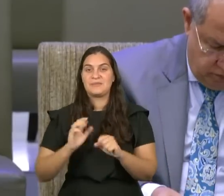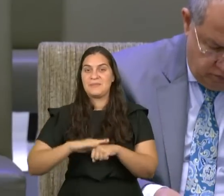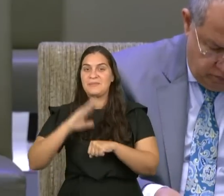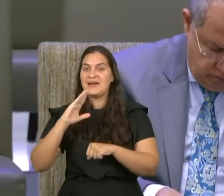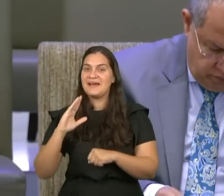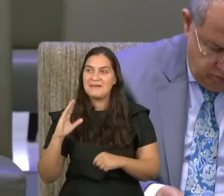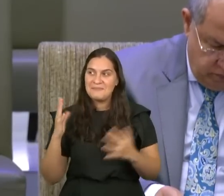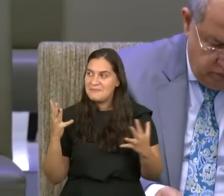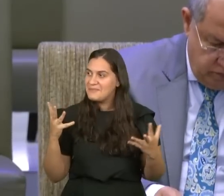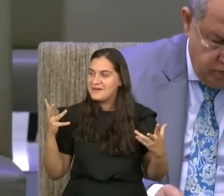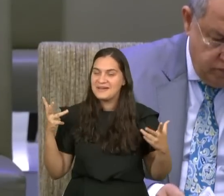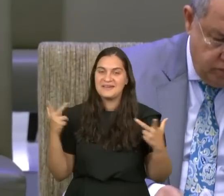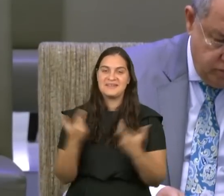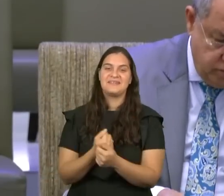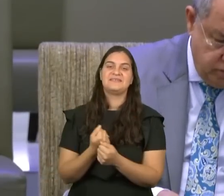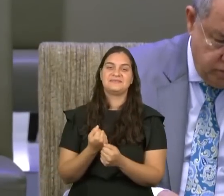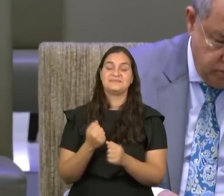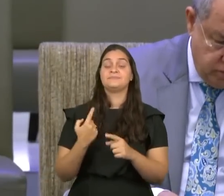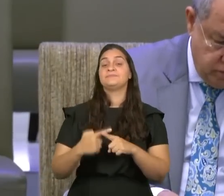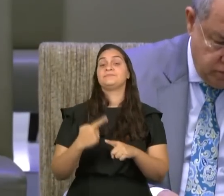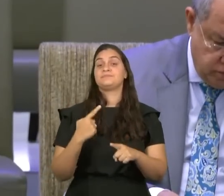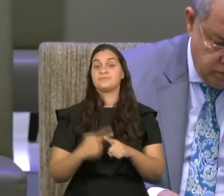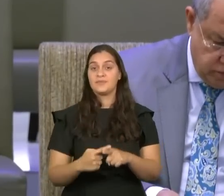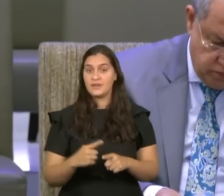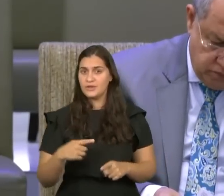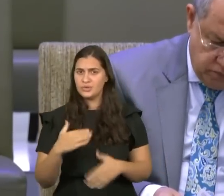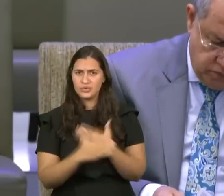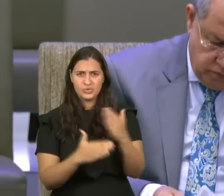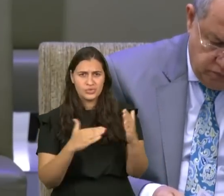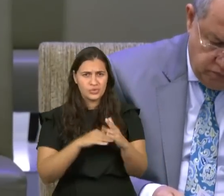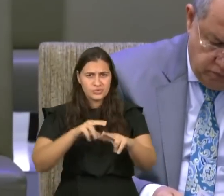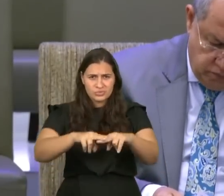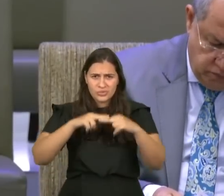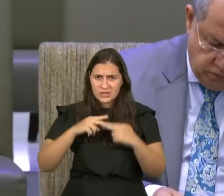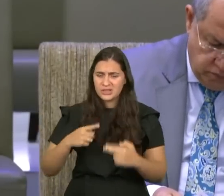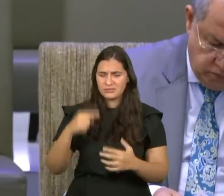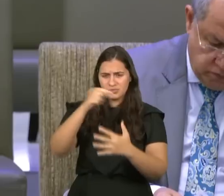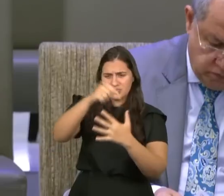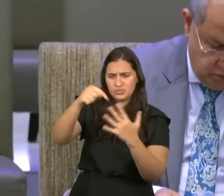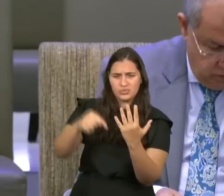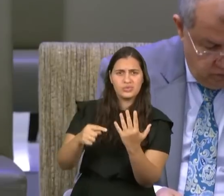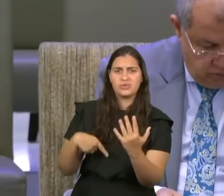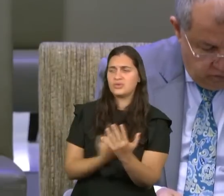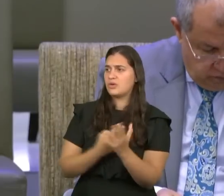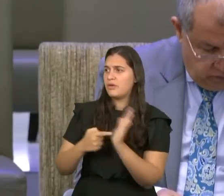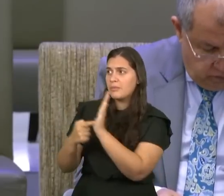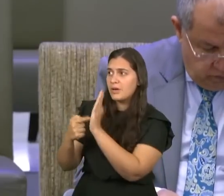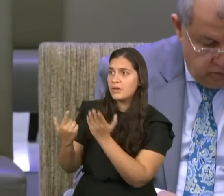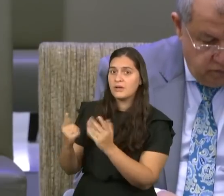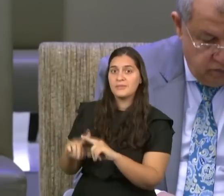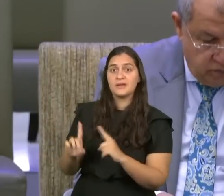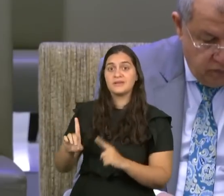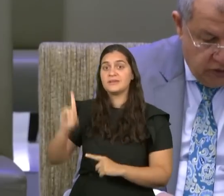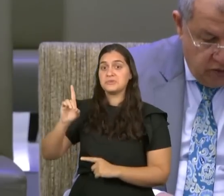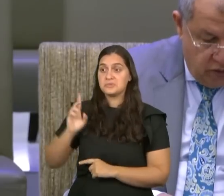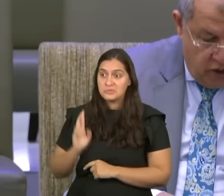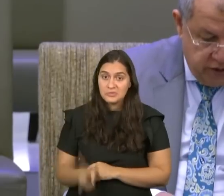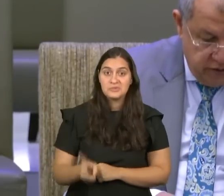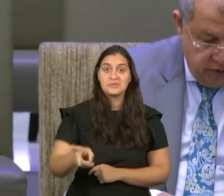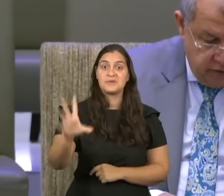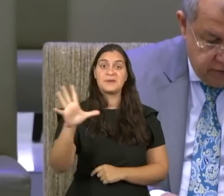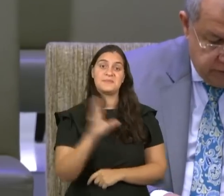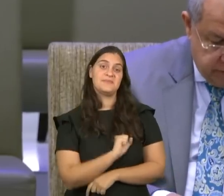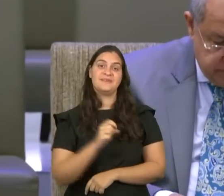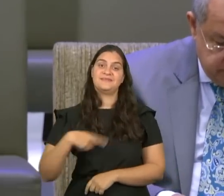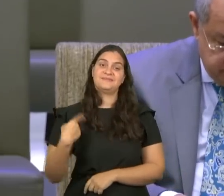extraordinário Porque apesar de tudo isto ele continua nos amando